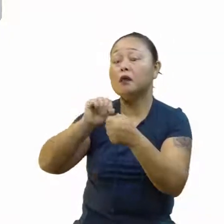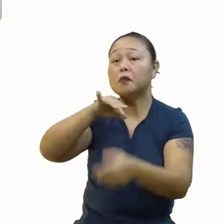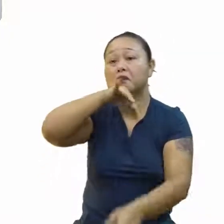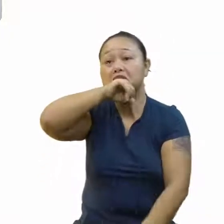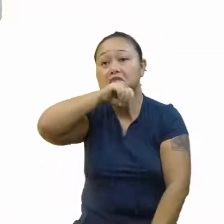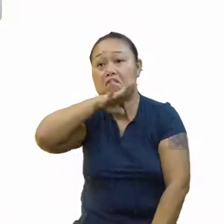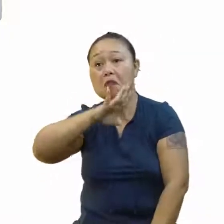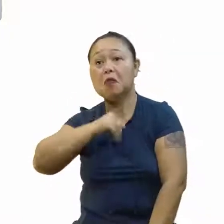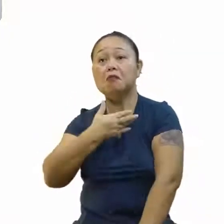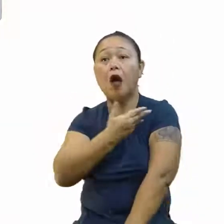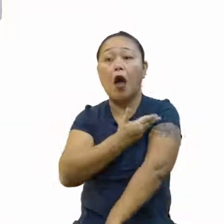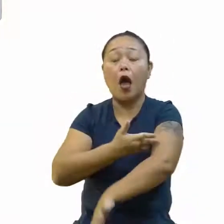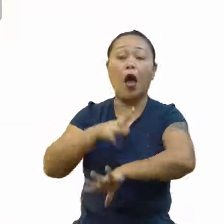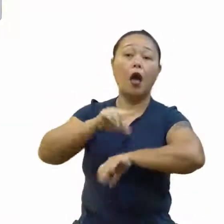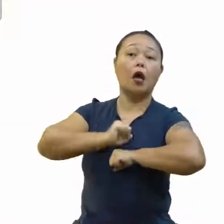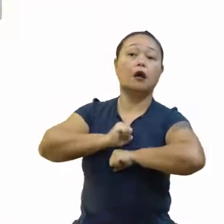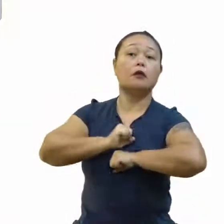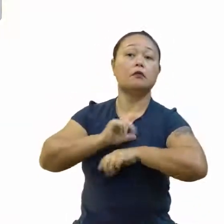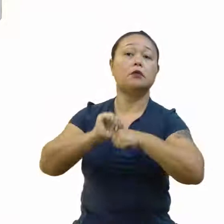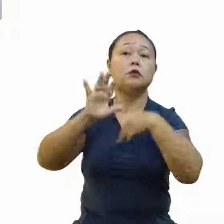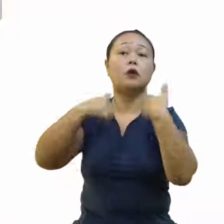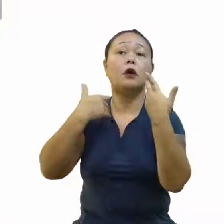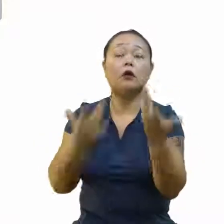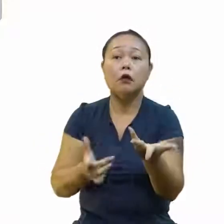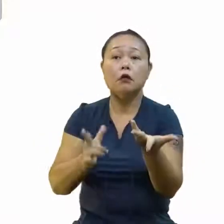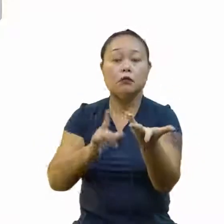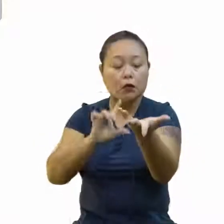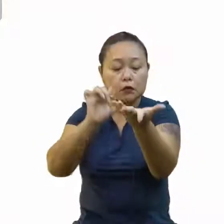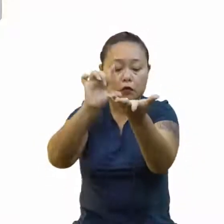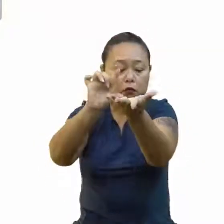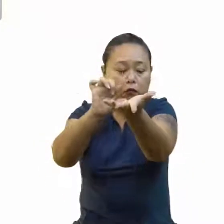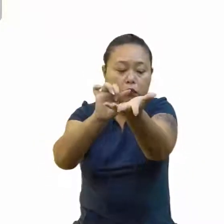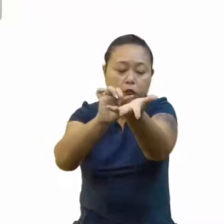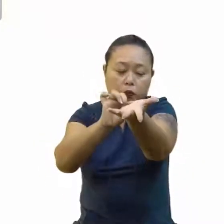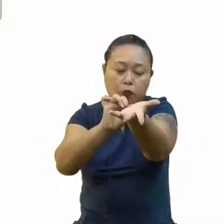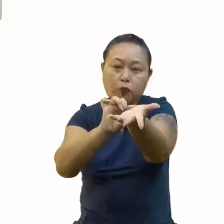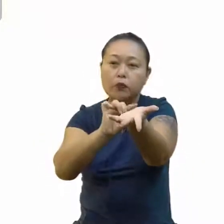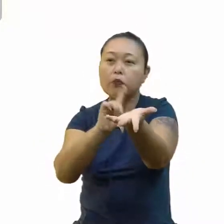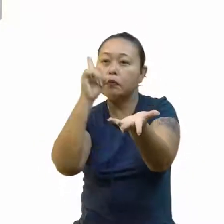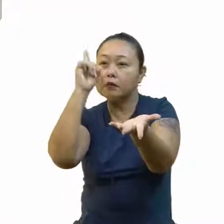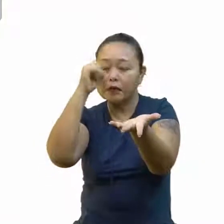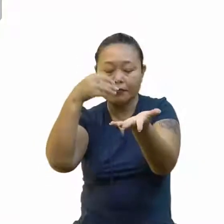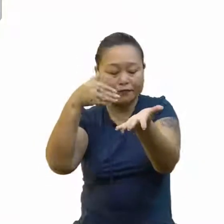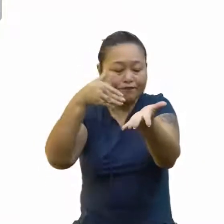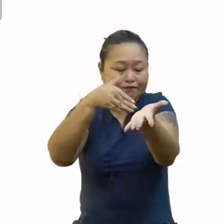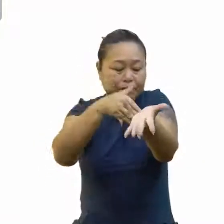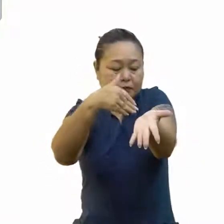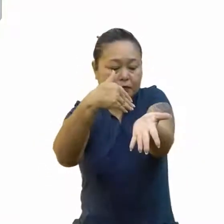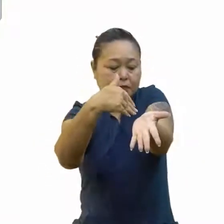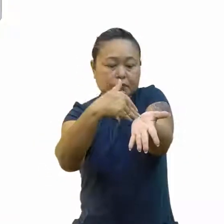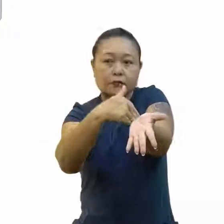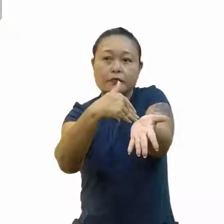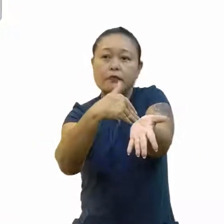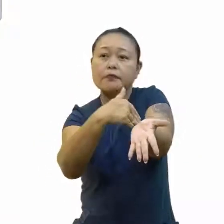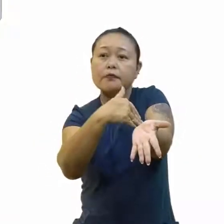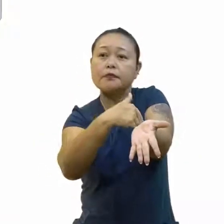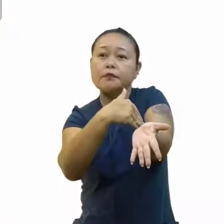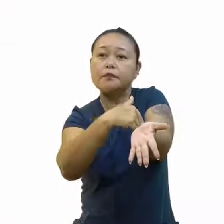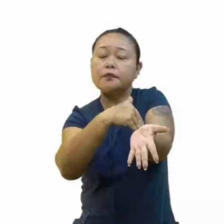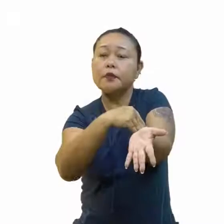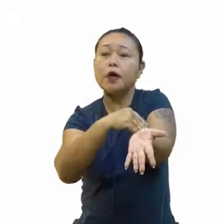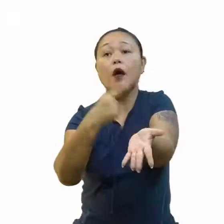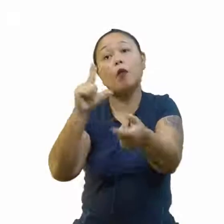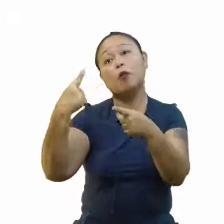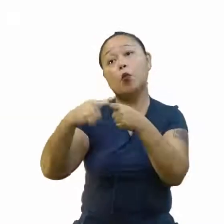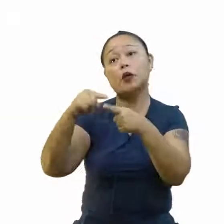a gente vê que o calibre da artéria vai ficar dificultada a passagem em virtude das placas de